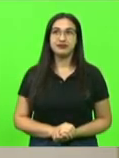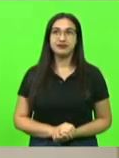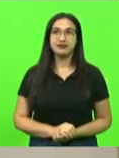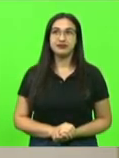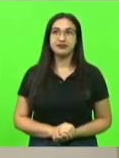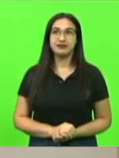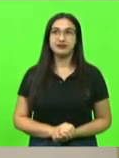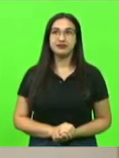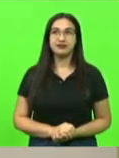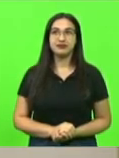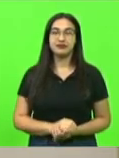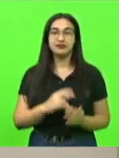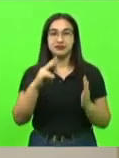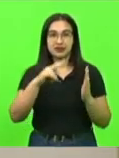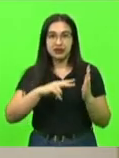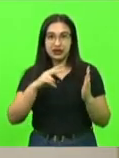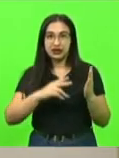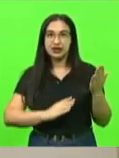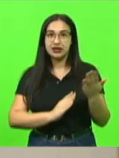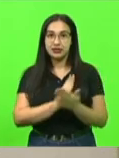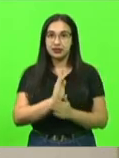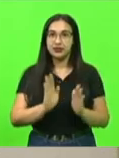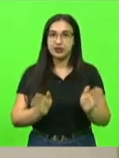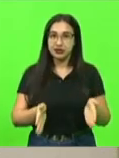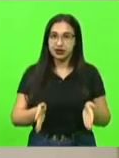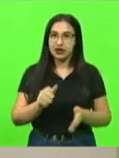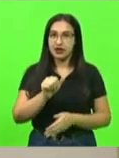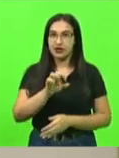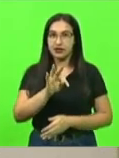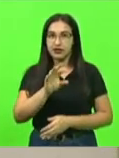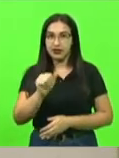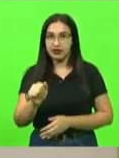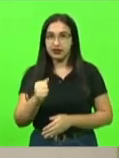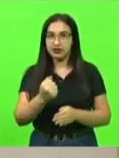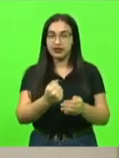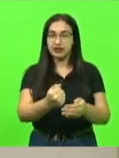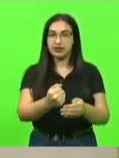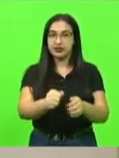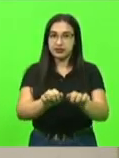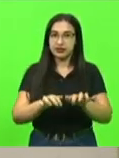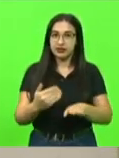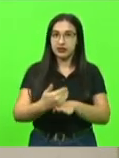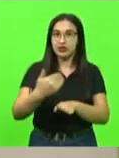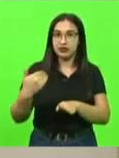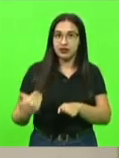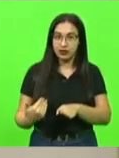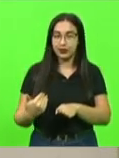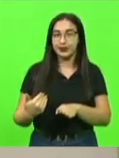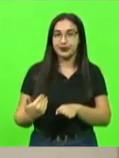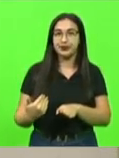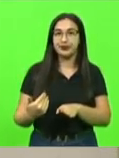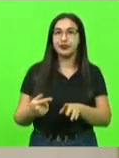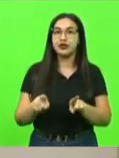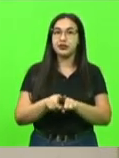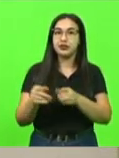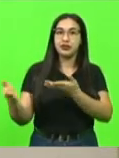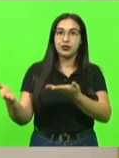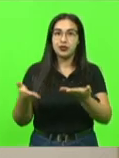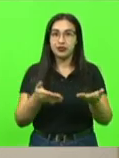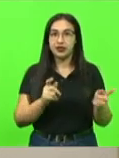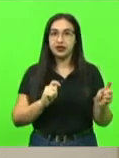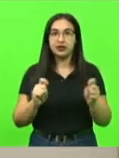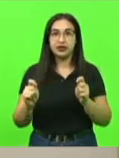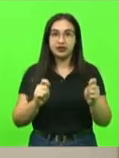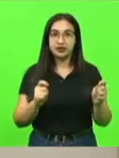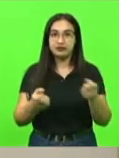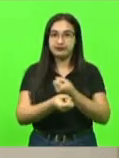Dou por lida e aprovada a ata da sessão anterior e, ao tempo que convido a assessoria para que